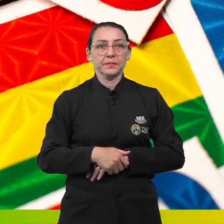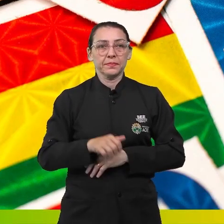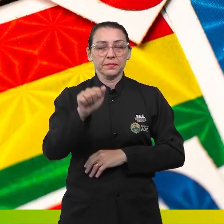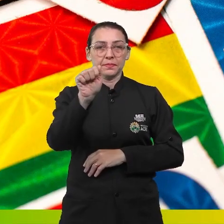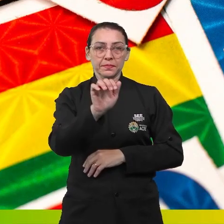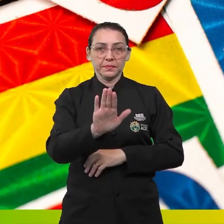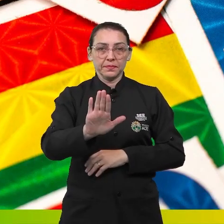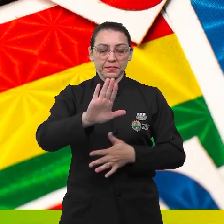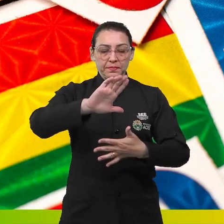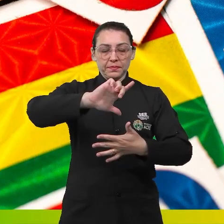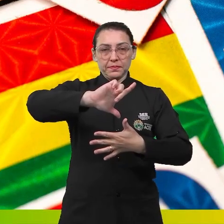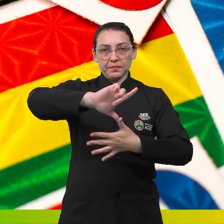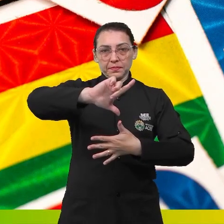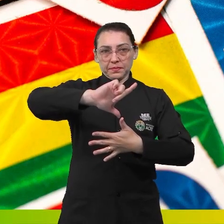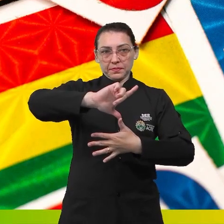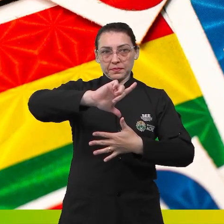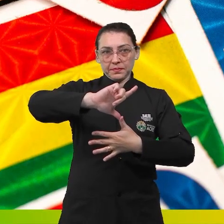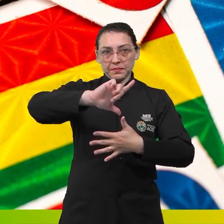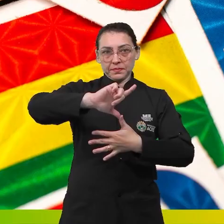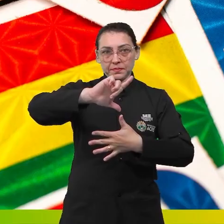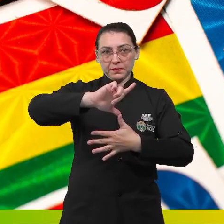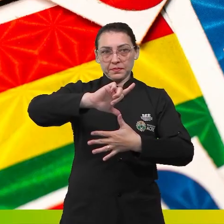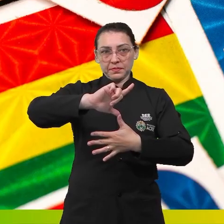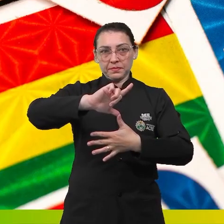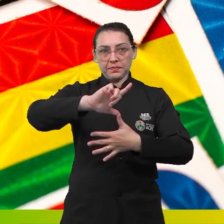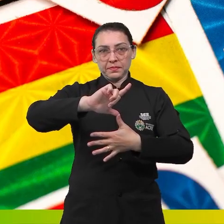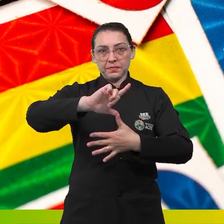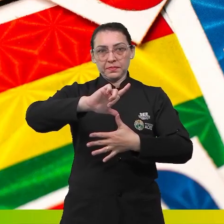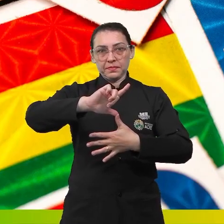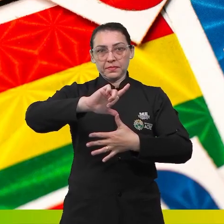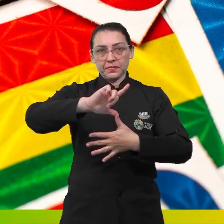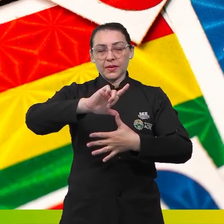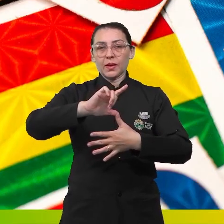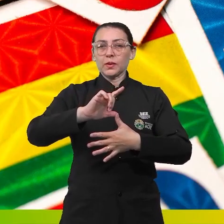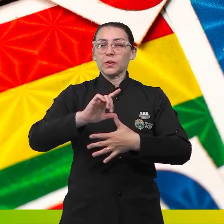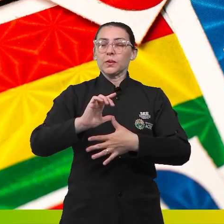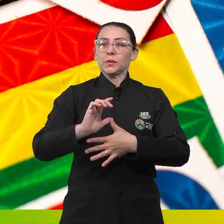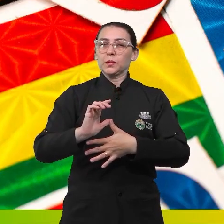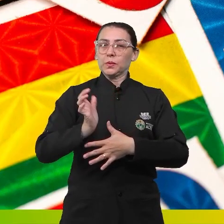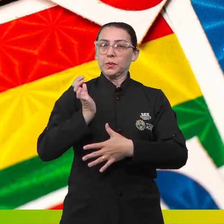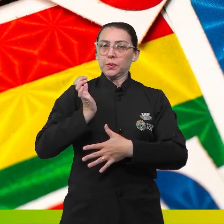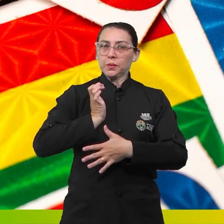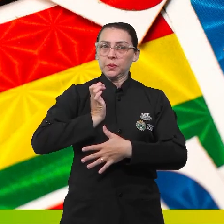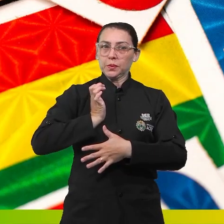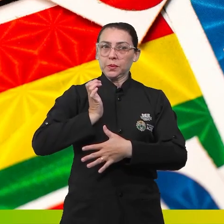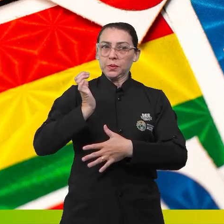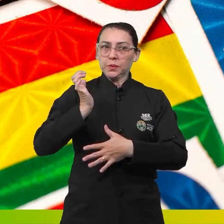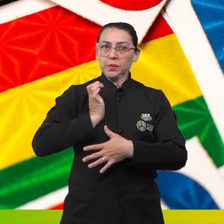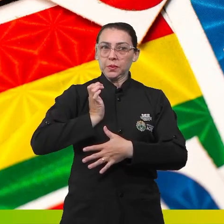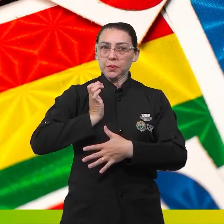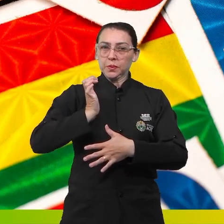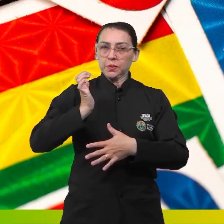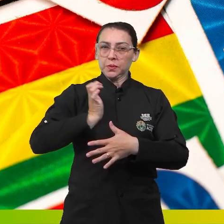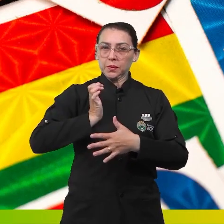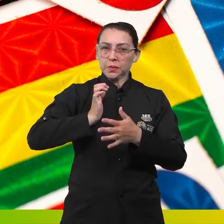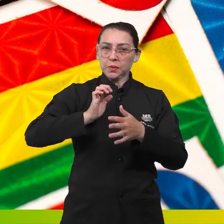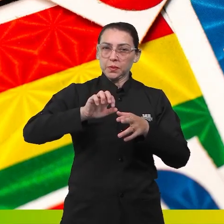A América Latina, olha só, pulsa com uma rica tapeçaria